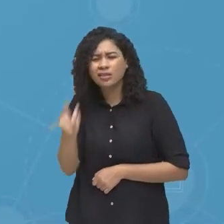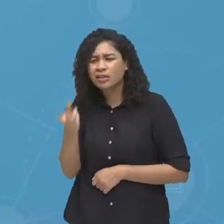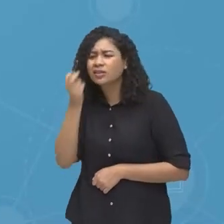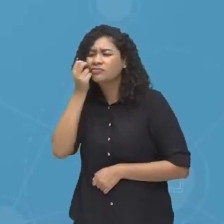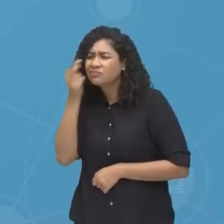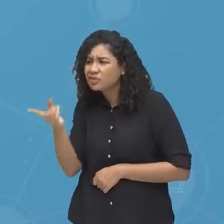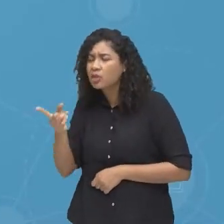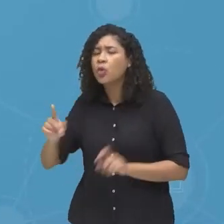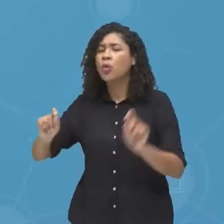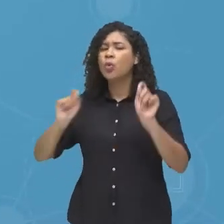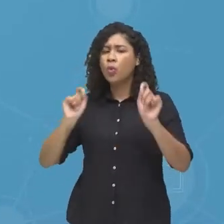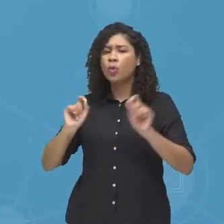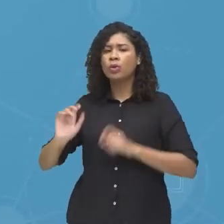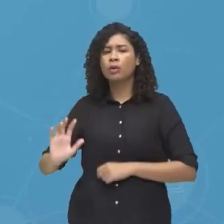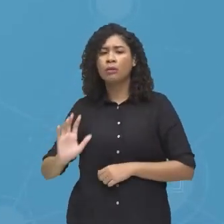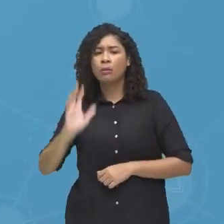cultural?